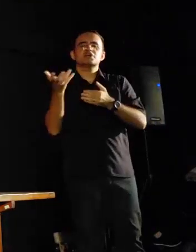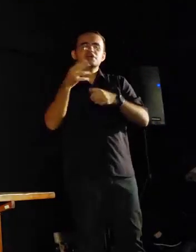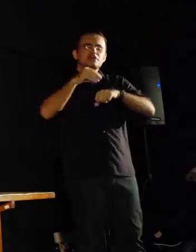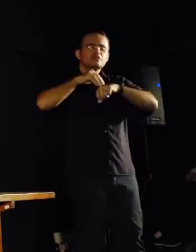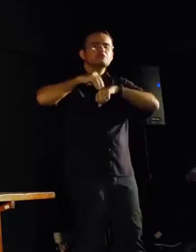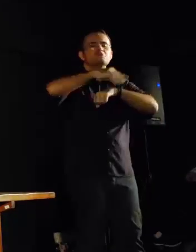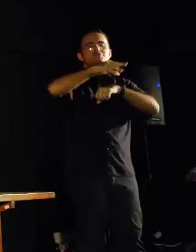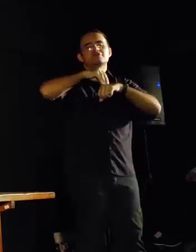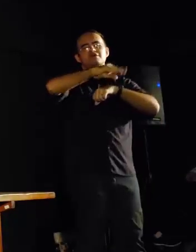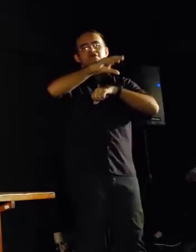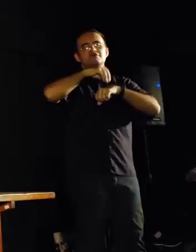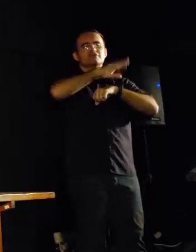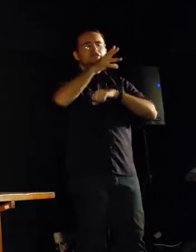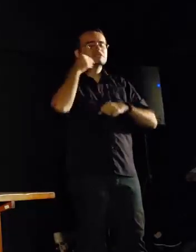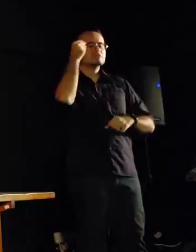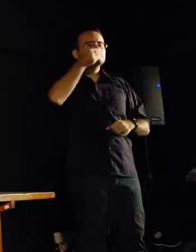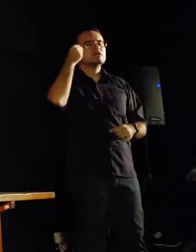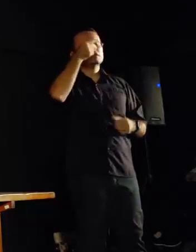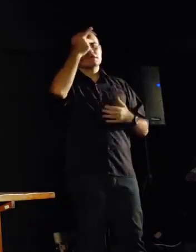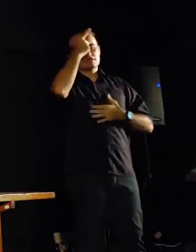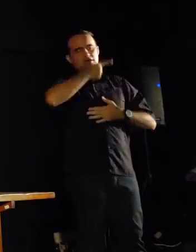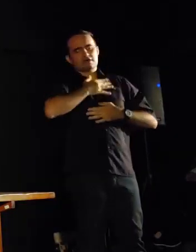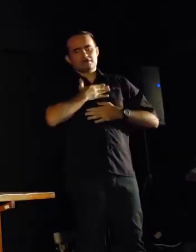partilhar uma experiência pessoal,